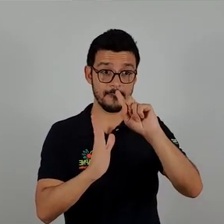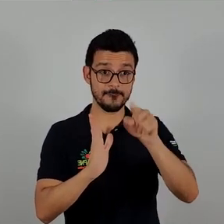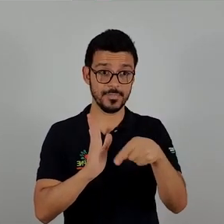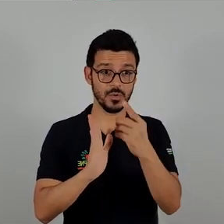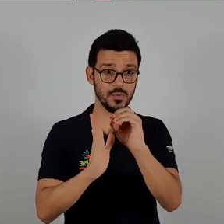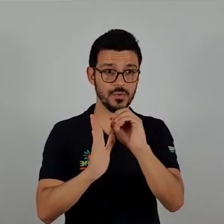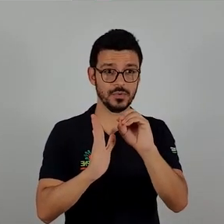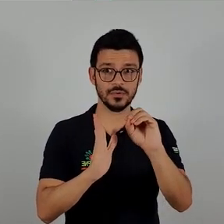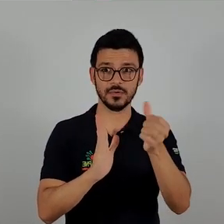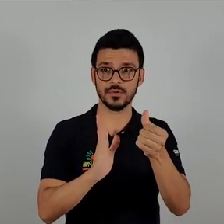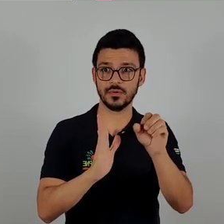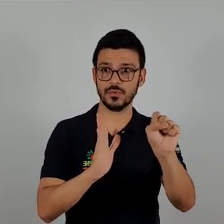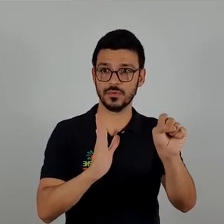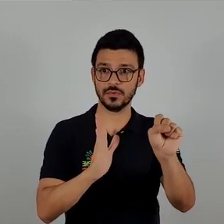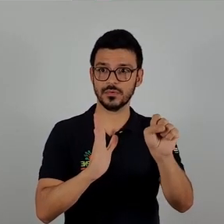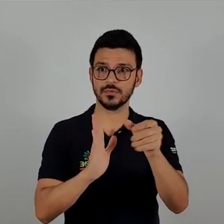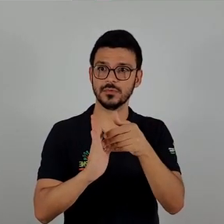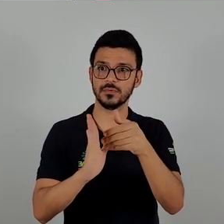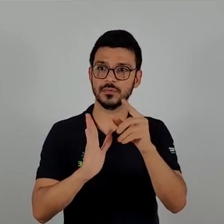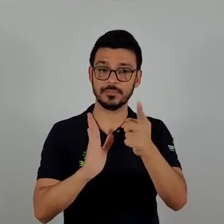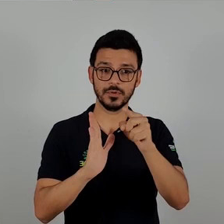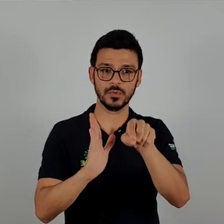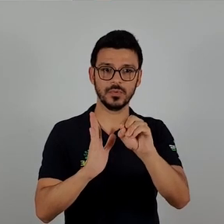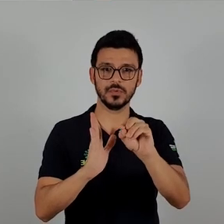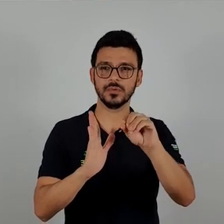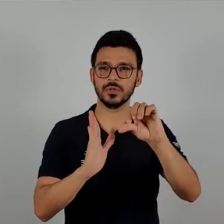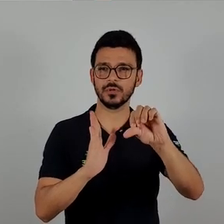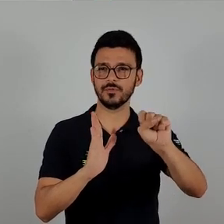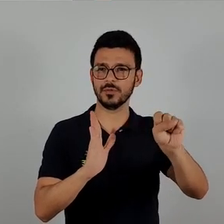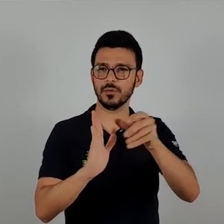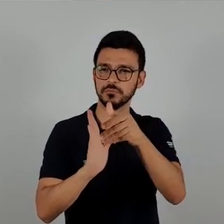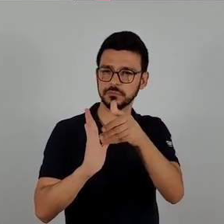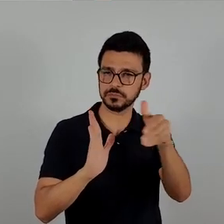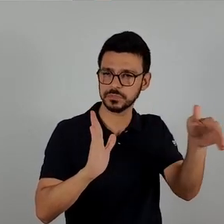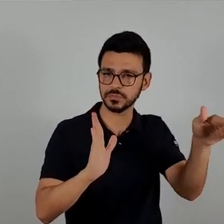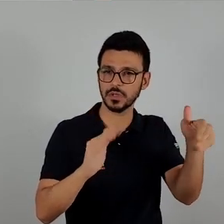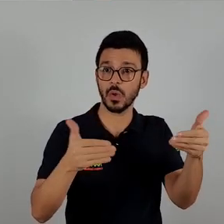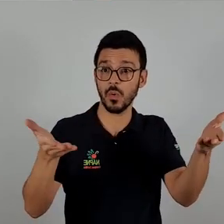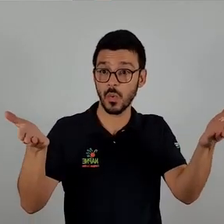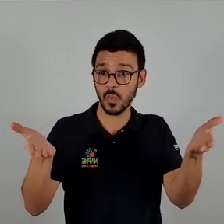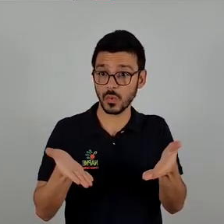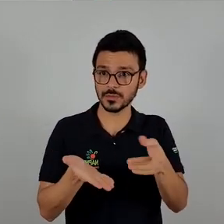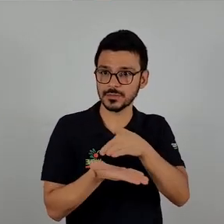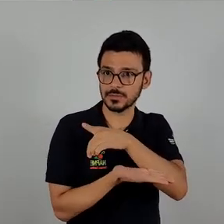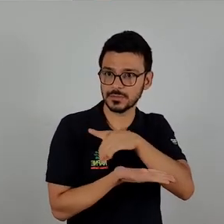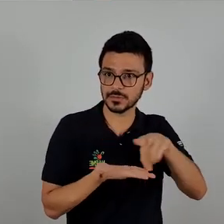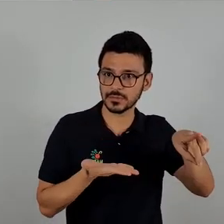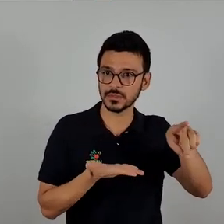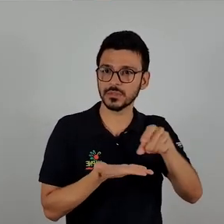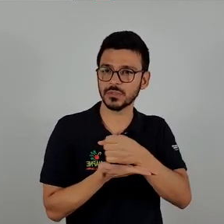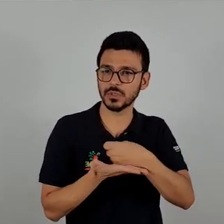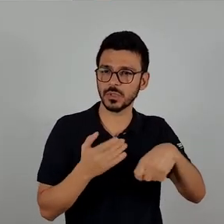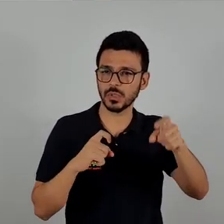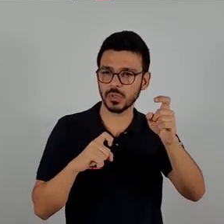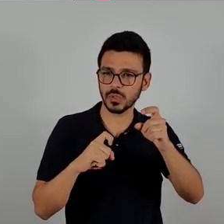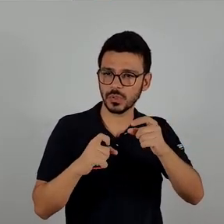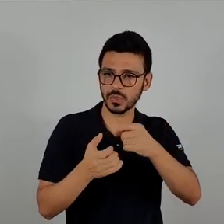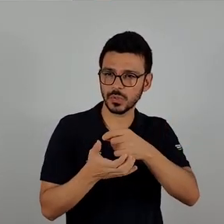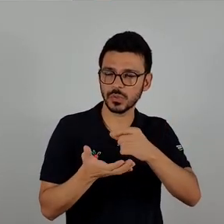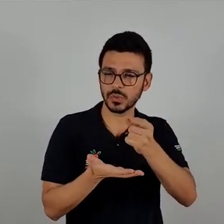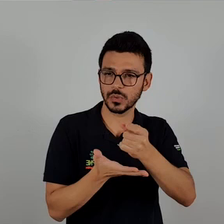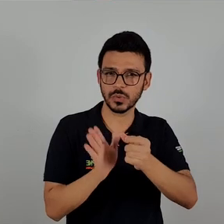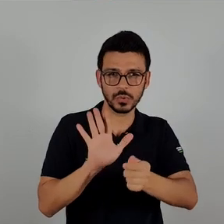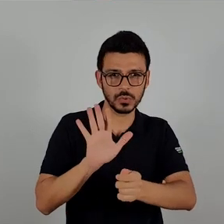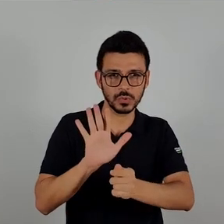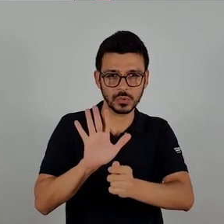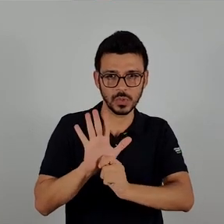300 ervas dessas 5.767, na média, são utilizadas na atualidade, e com isso 250 fórmulas magistrais, mais ou